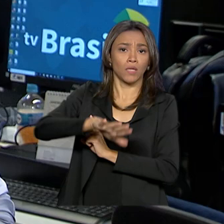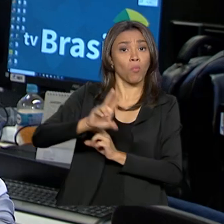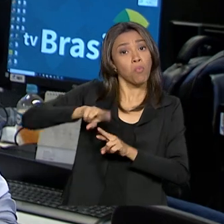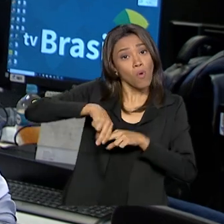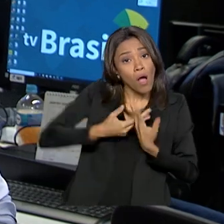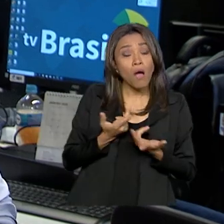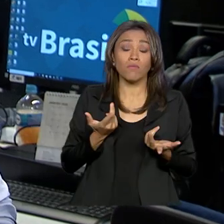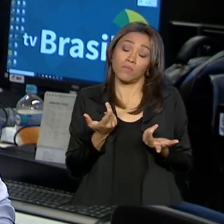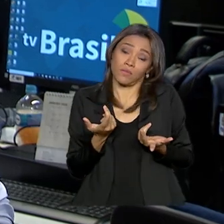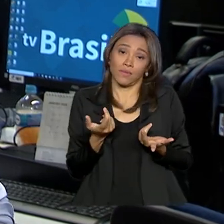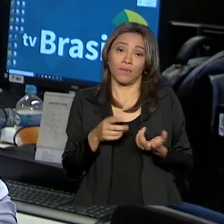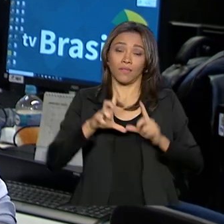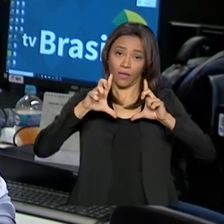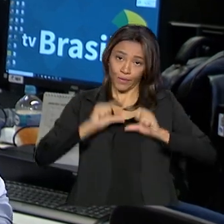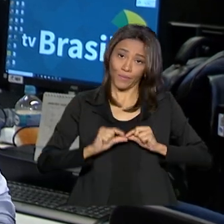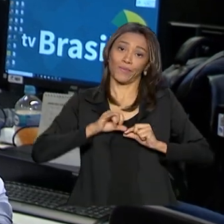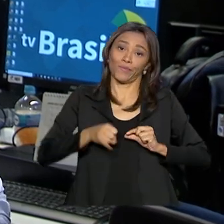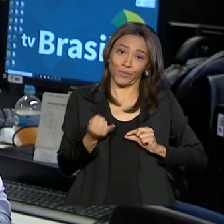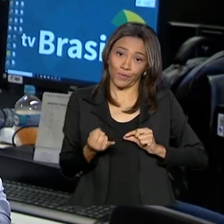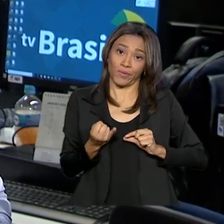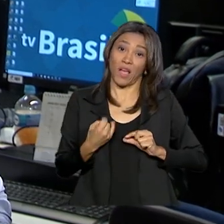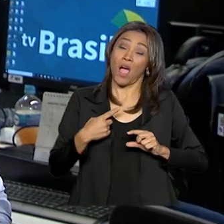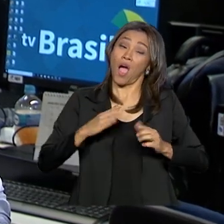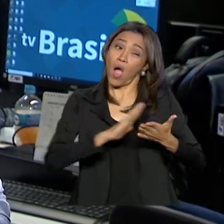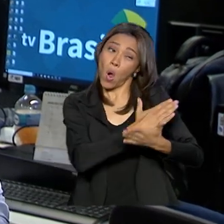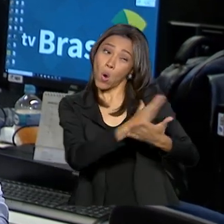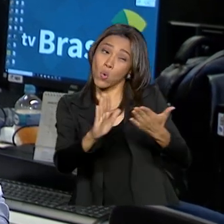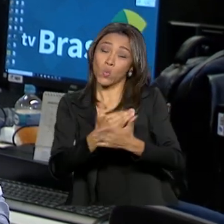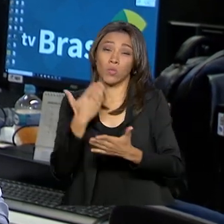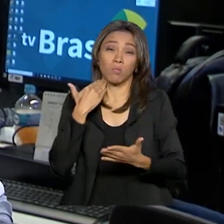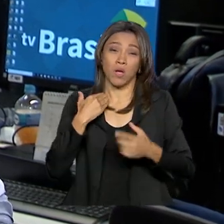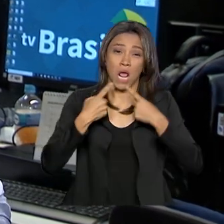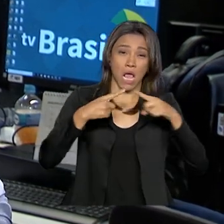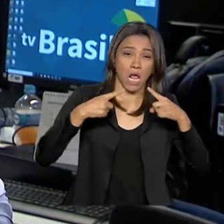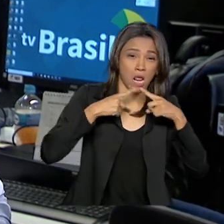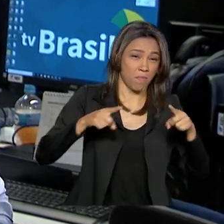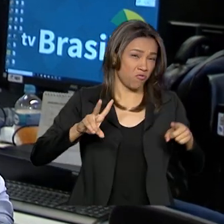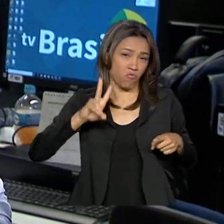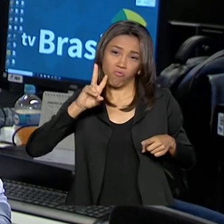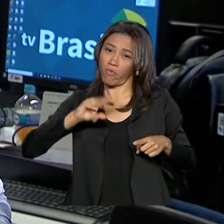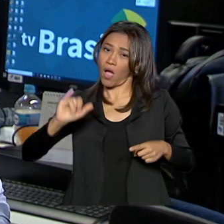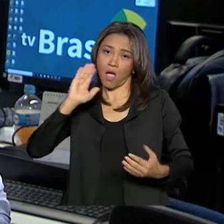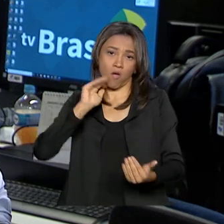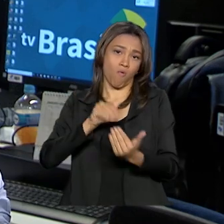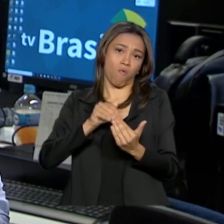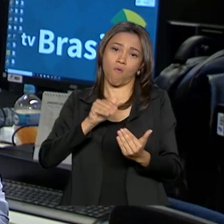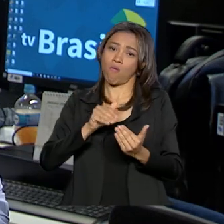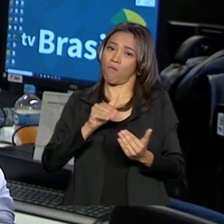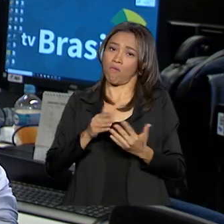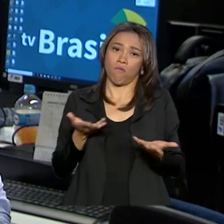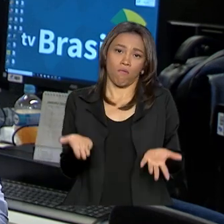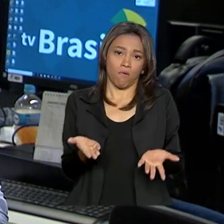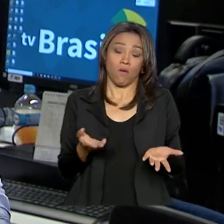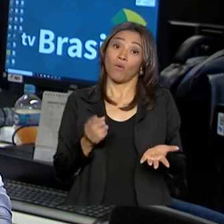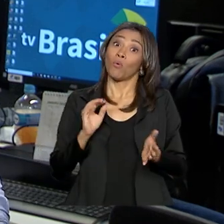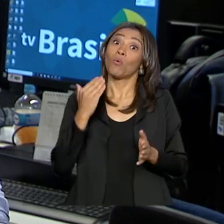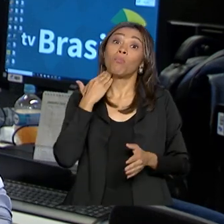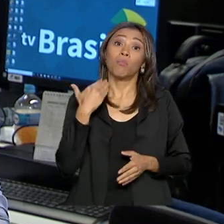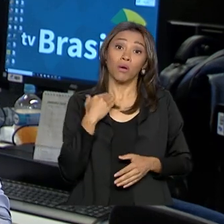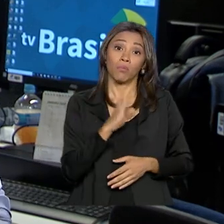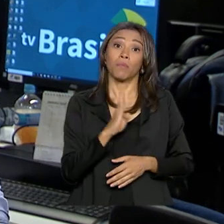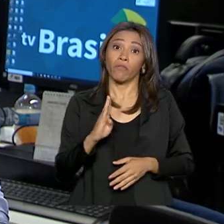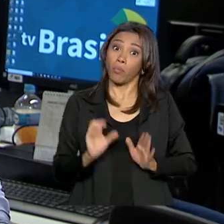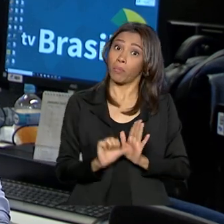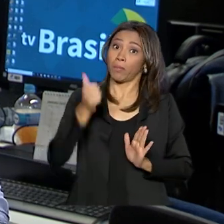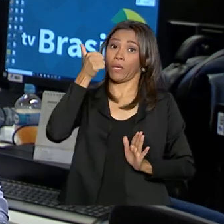depois de críticas, alguns bancos já avisaram que não vão aderir à cobrança. O Banco do Brasil foi o primeiro. É bom